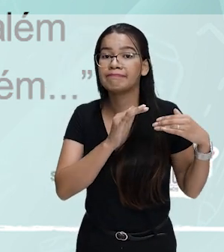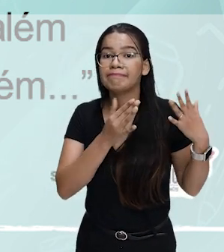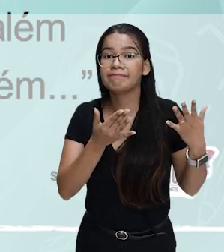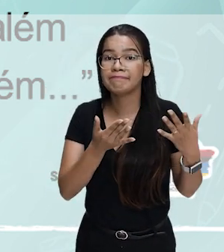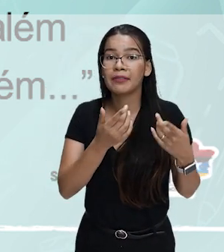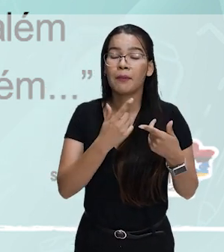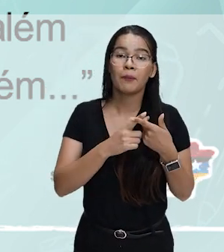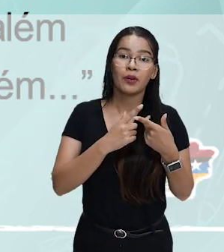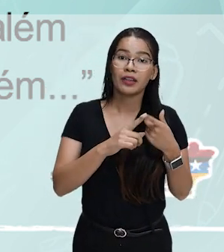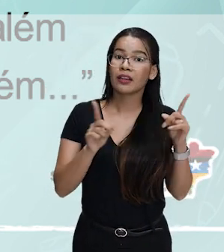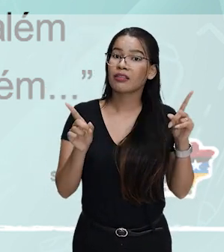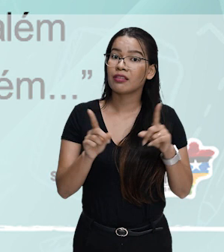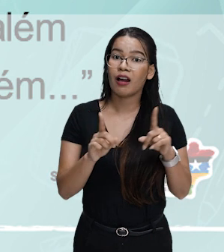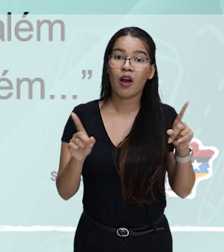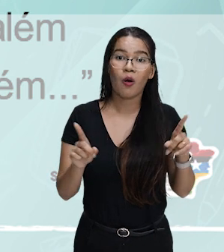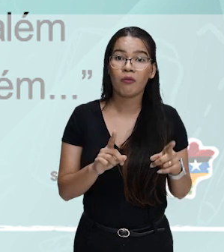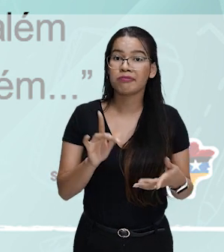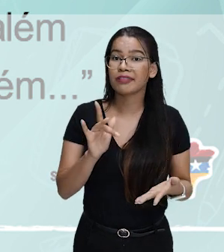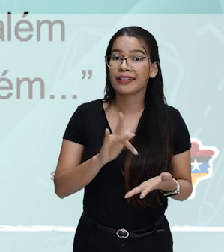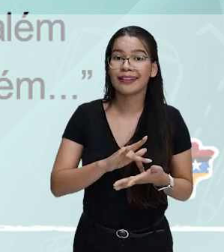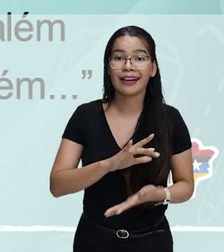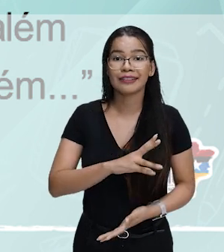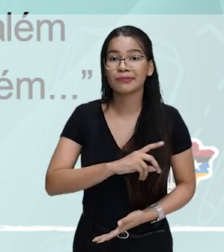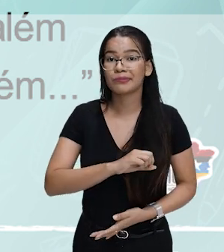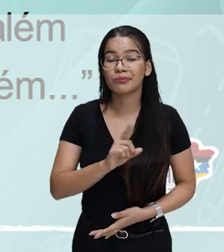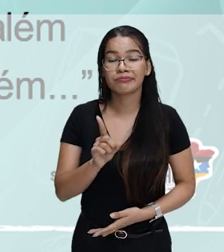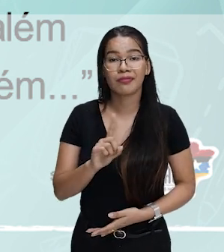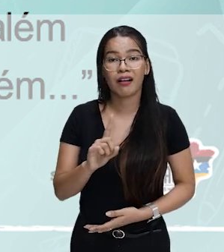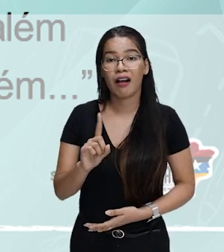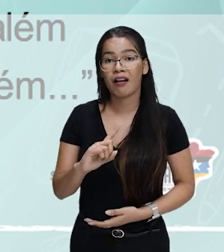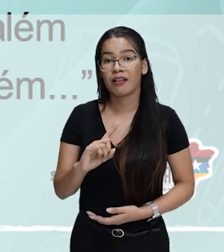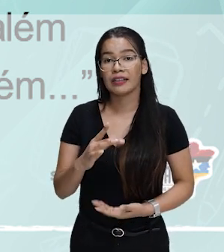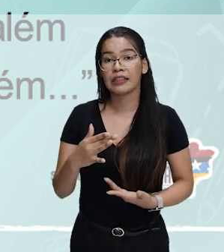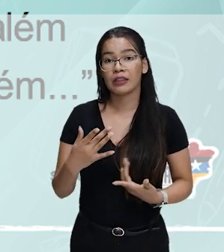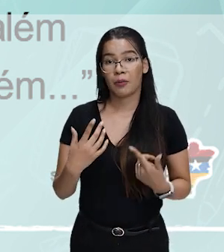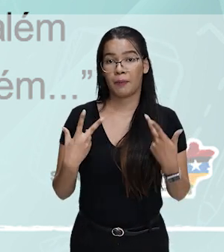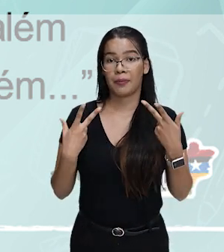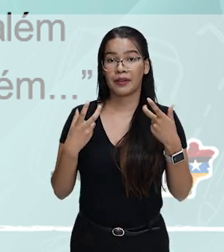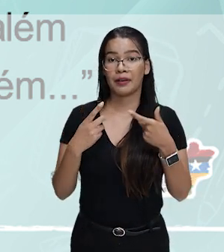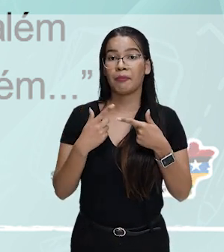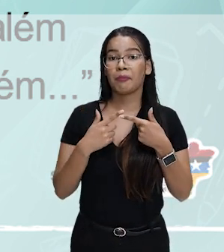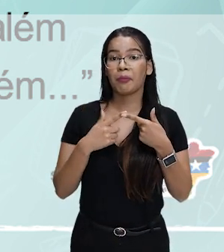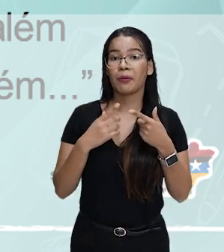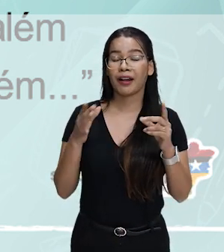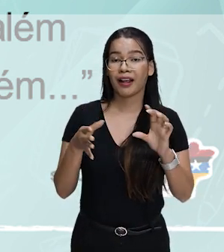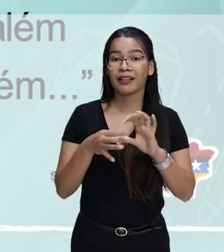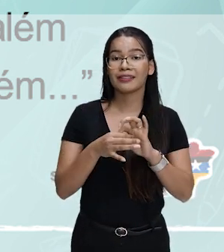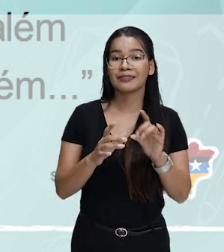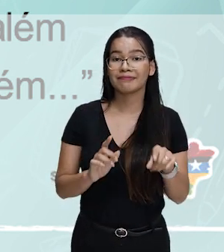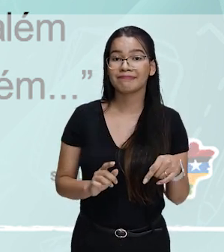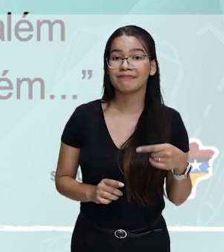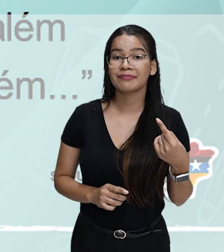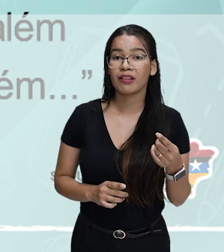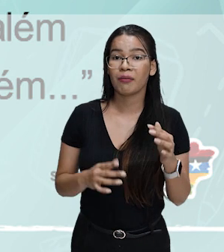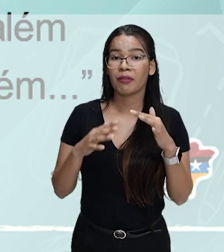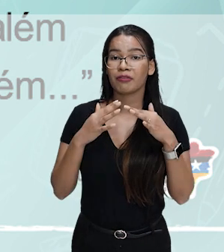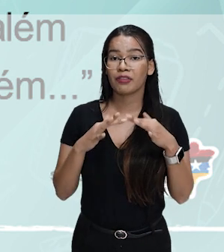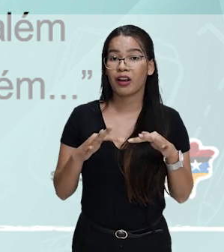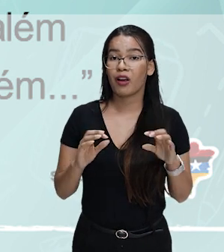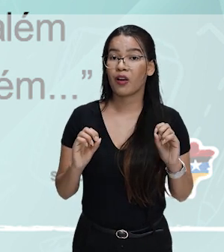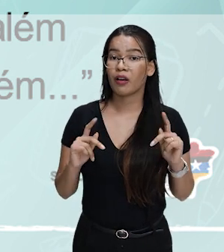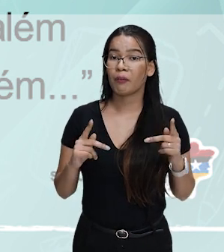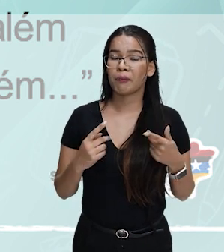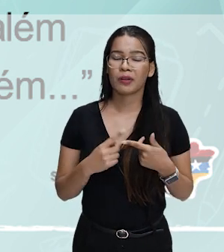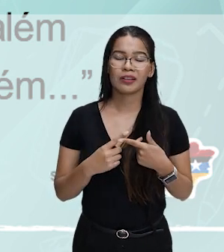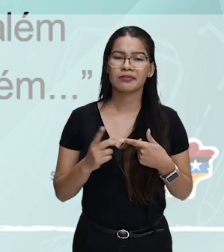Porque não era amor. Olha só, o porquê. Ligando aí a próxima oração, tá?